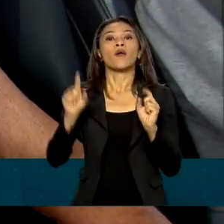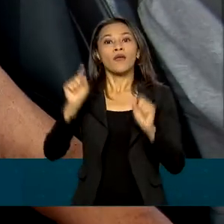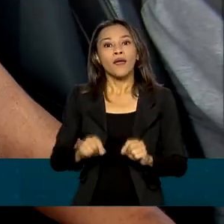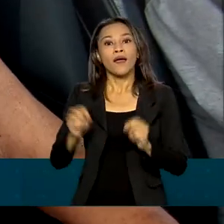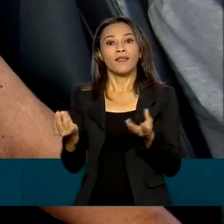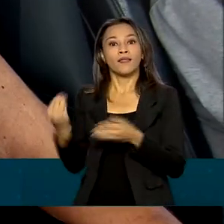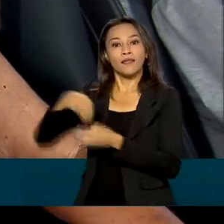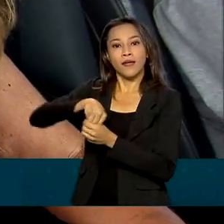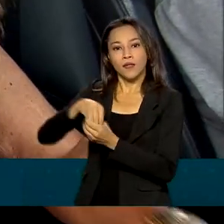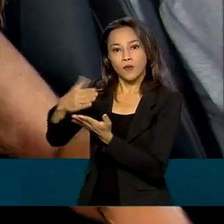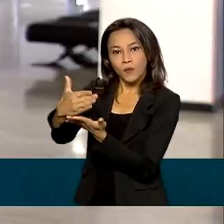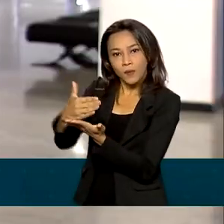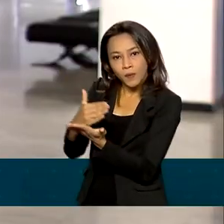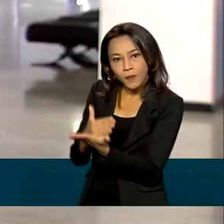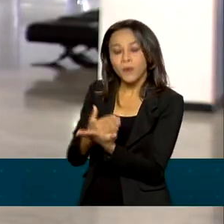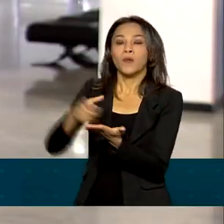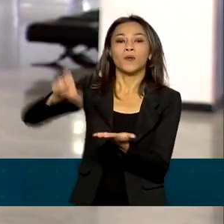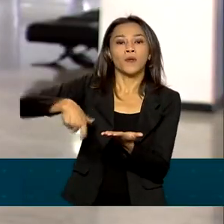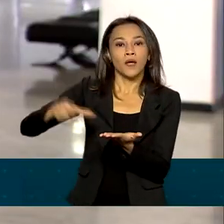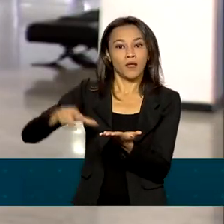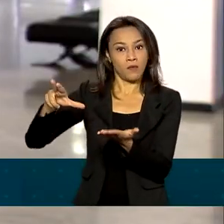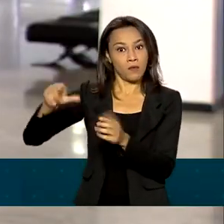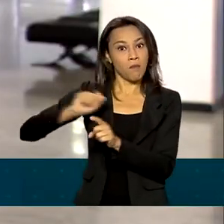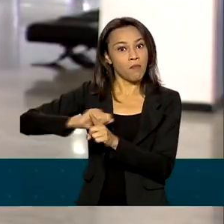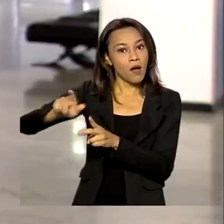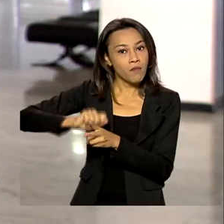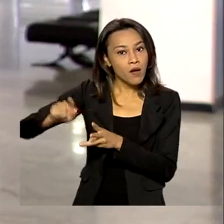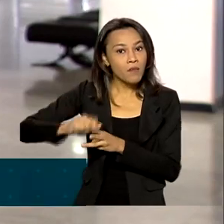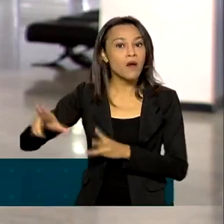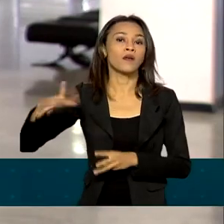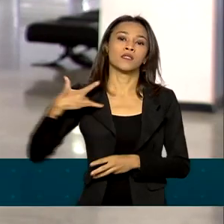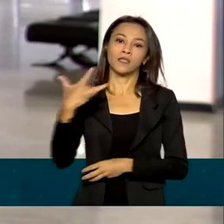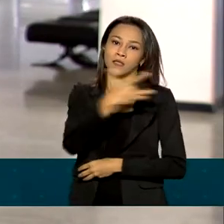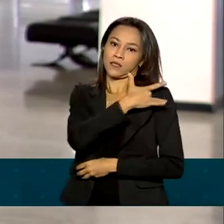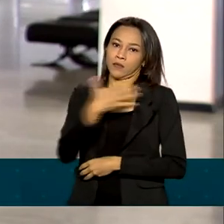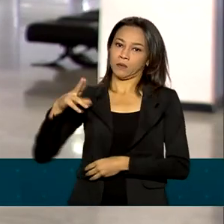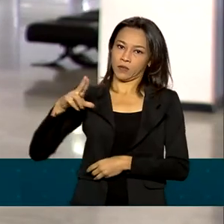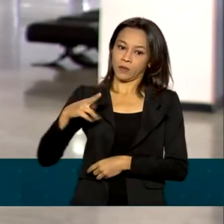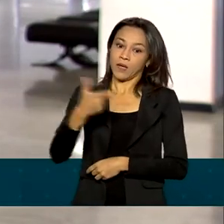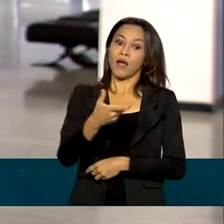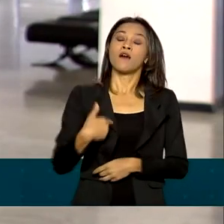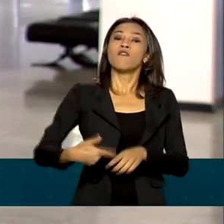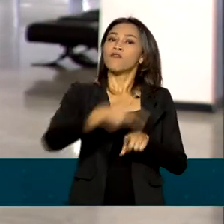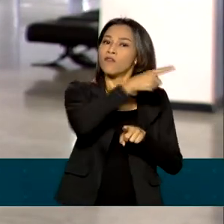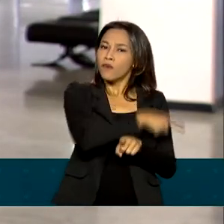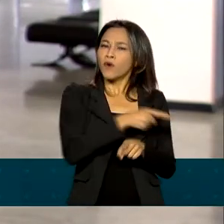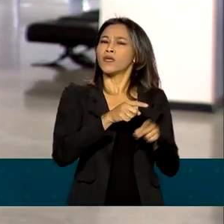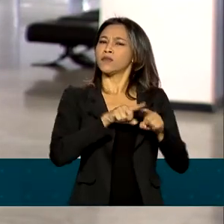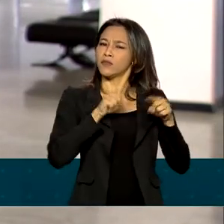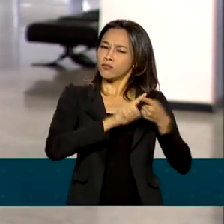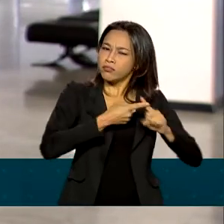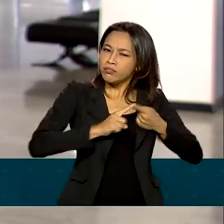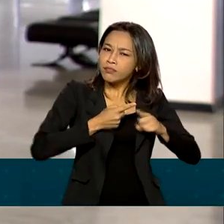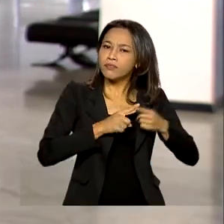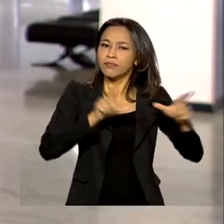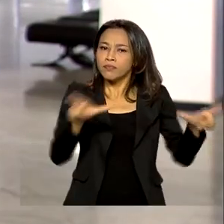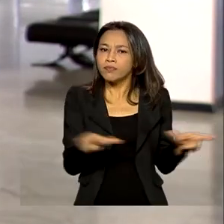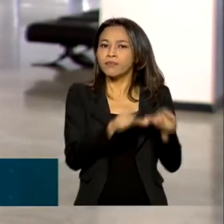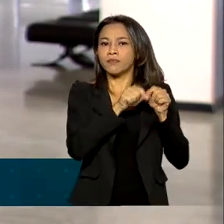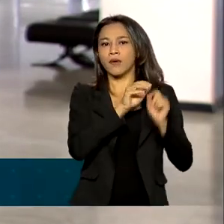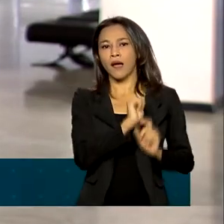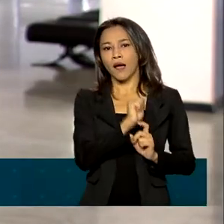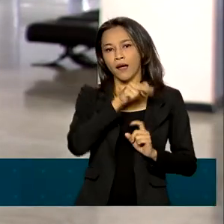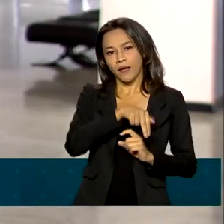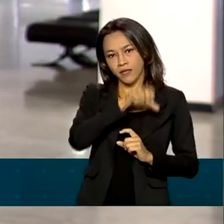planos de saúde do Brasil. A possibilidade foi discutida em reunião entre o Conselho da Agência Nacional de Saúde